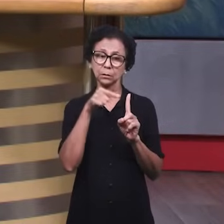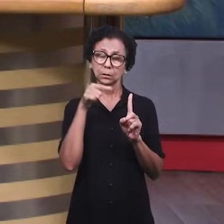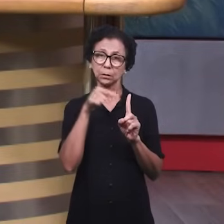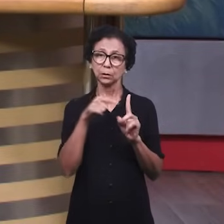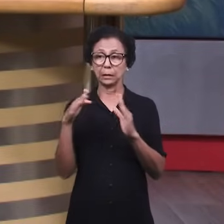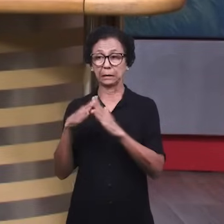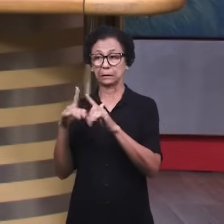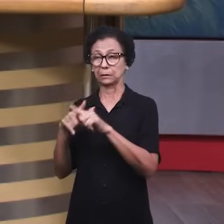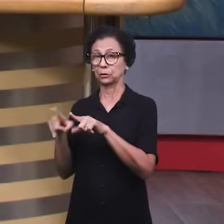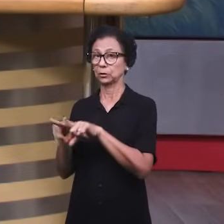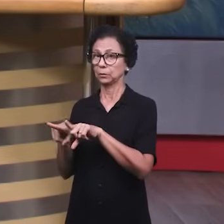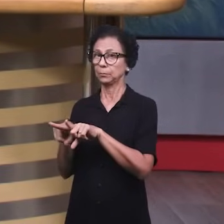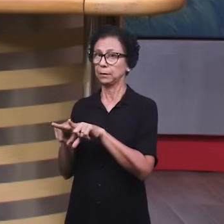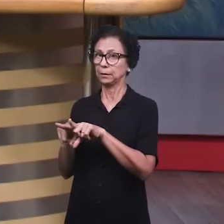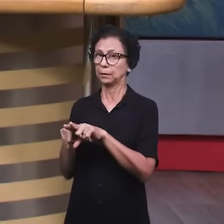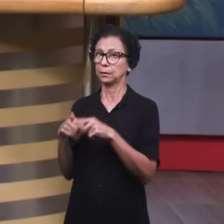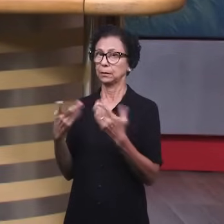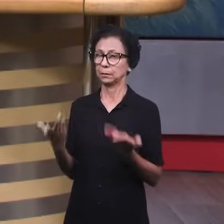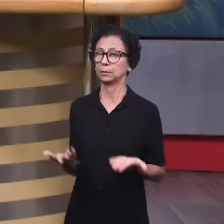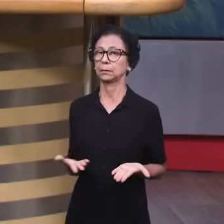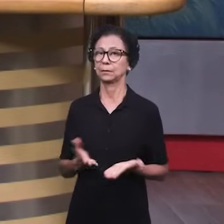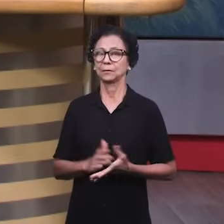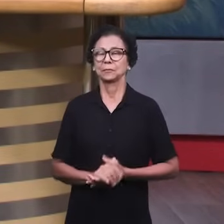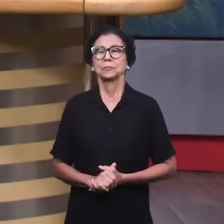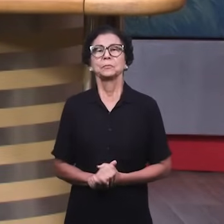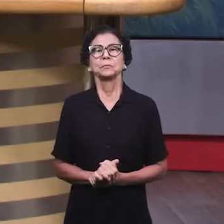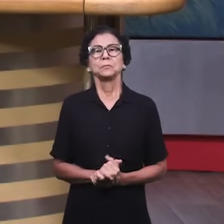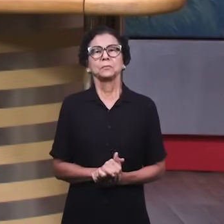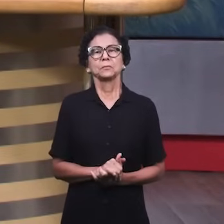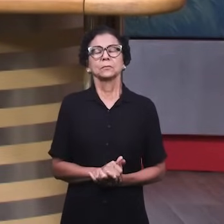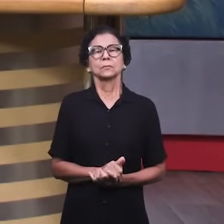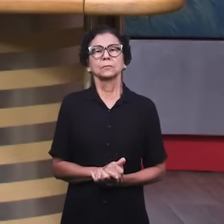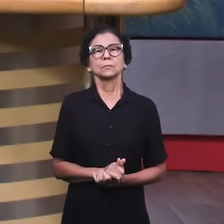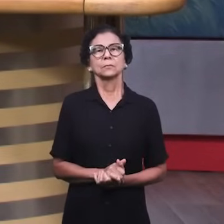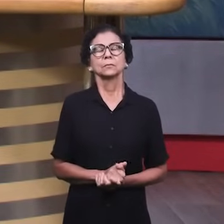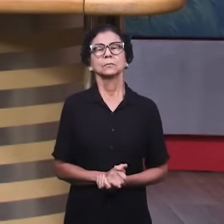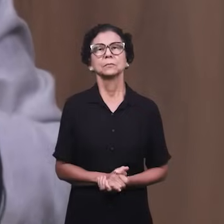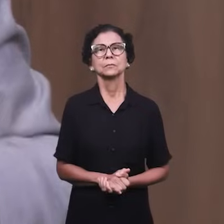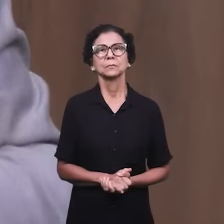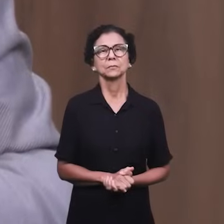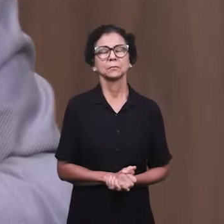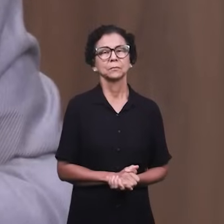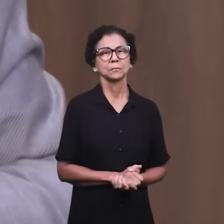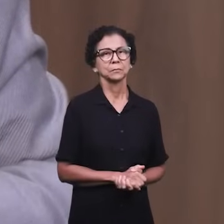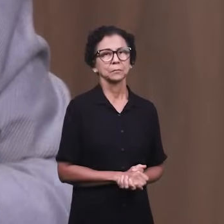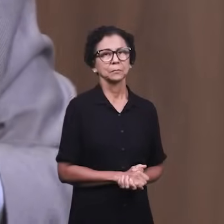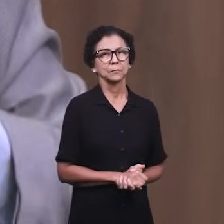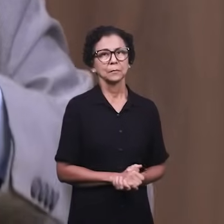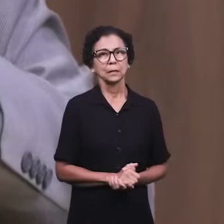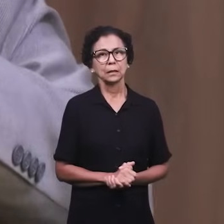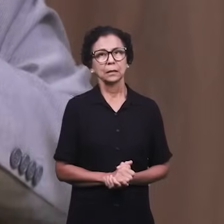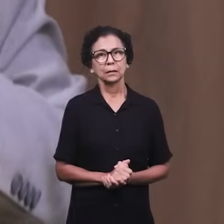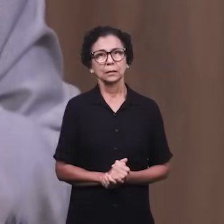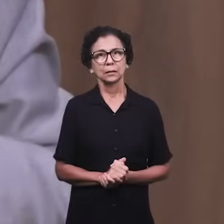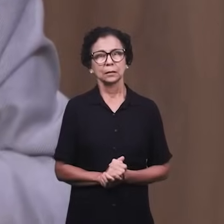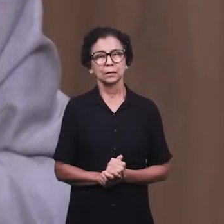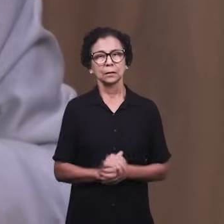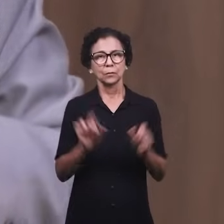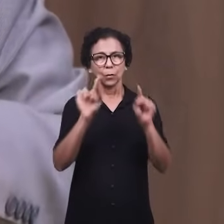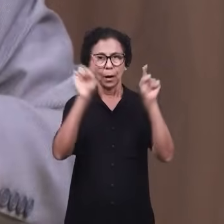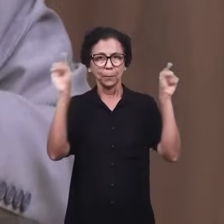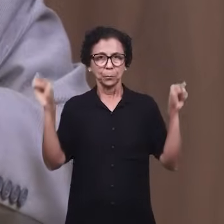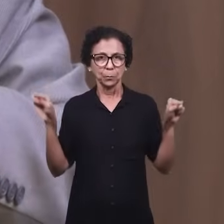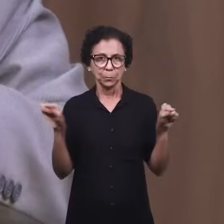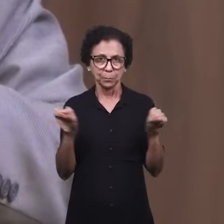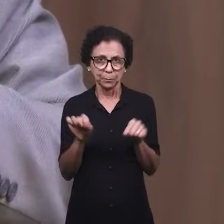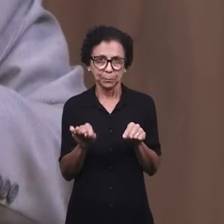também então aquele aquele momento e aí vocês me permitam e você que tá nos assistindo também me permita fazer um um parêntese aqui